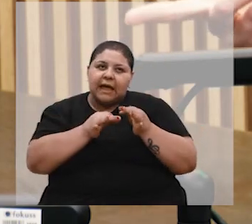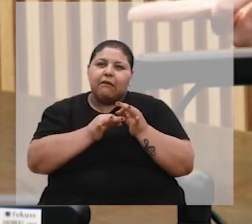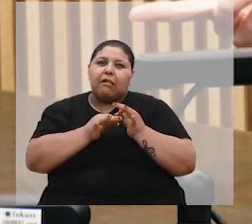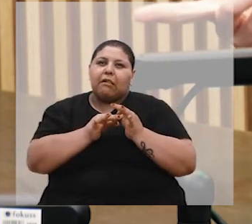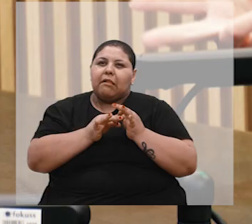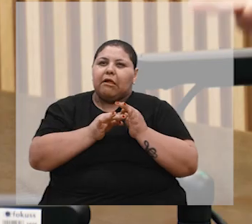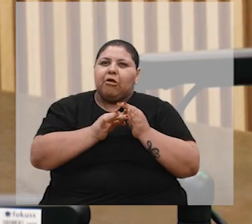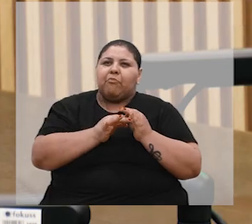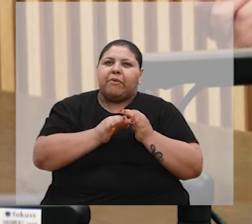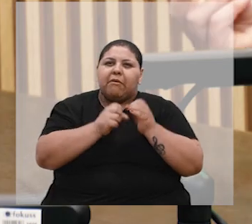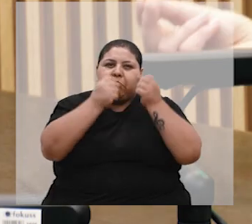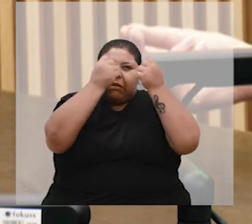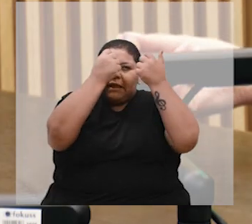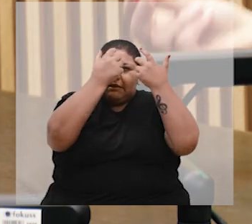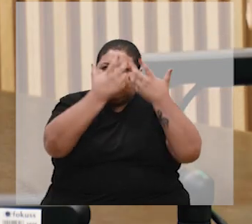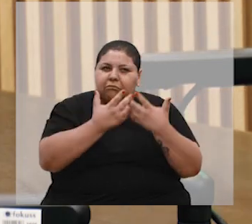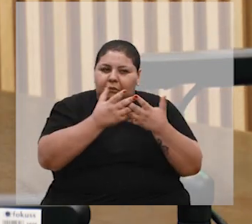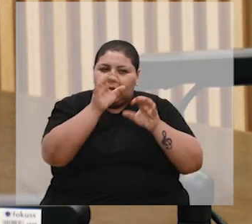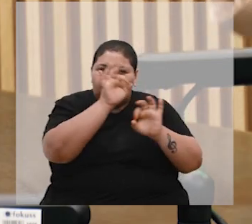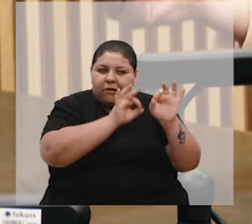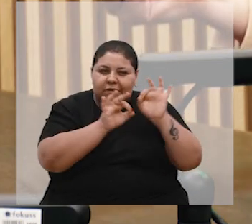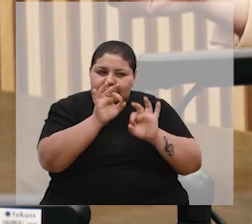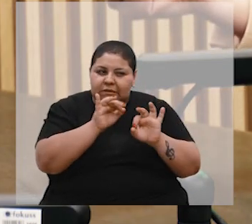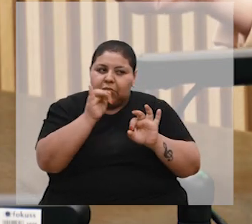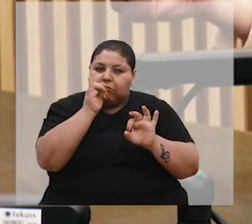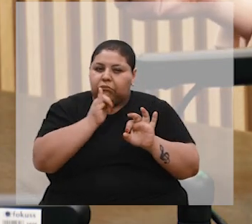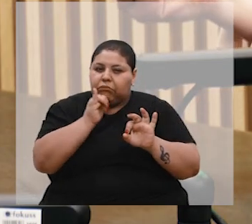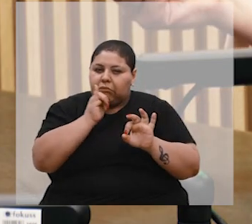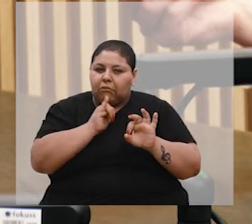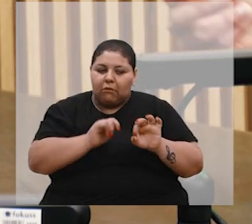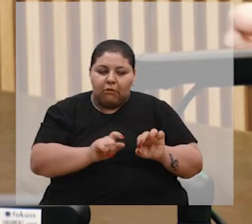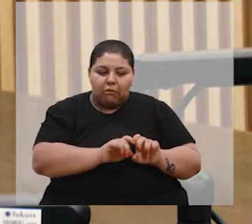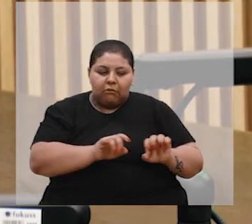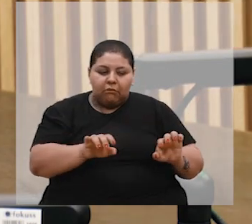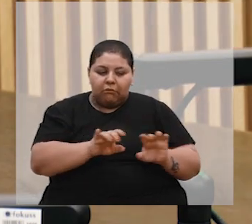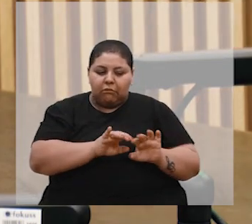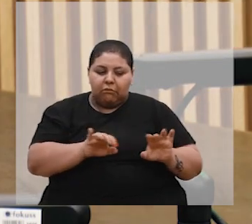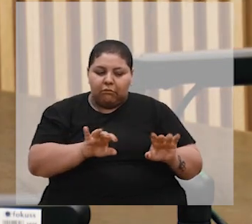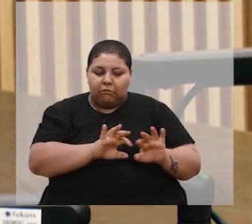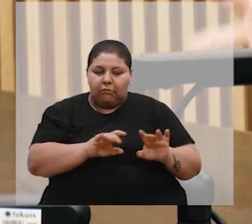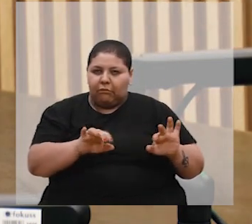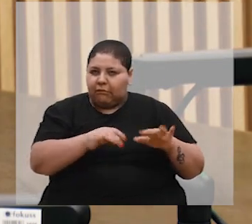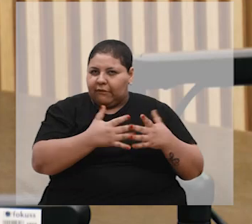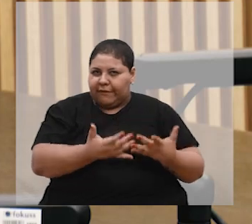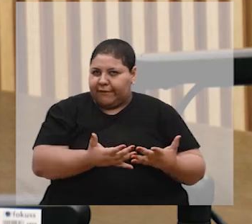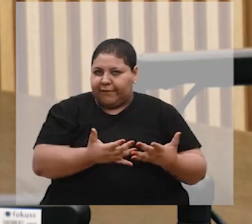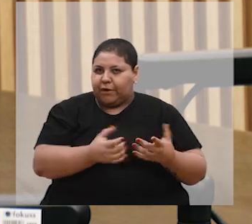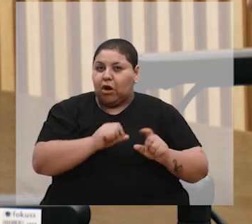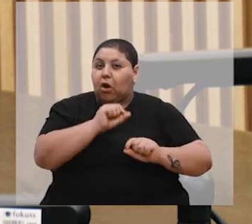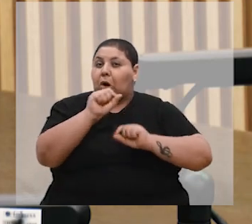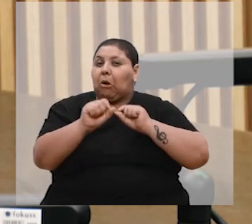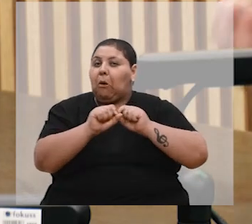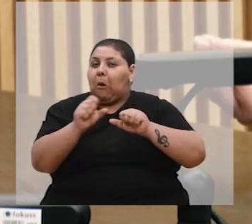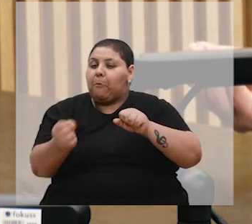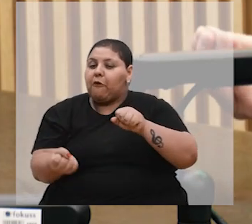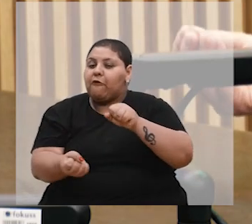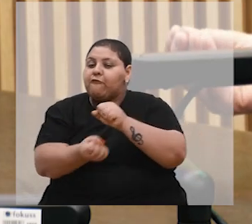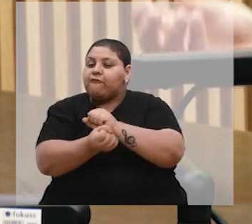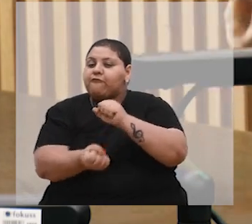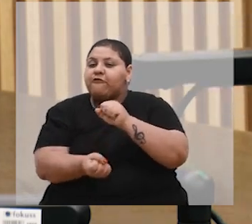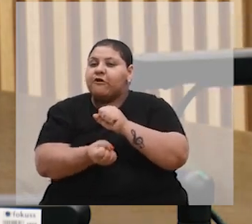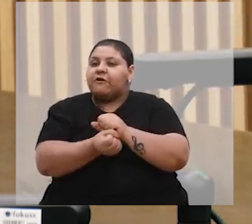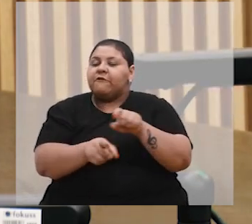traçar tecnicamente um plano de teste para testar essa urna eletrônica, né? Quero fraudar. Como é que eu faço isso? Eu não